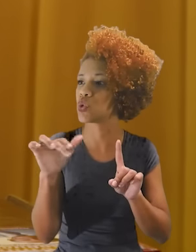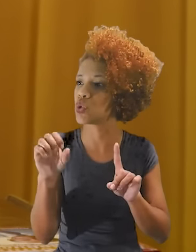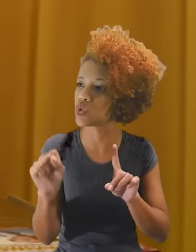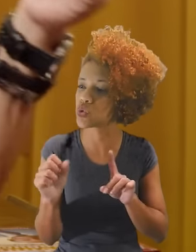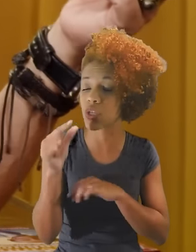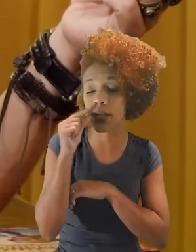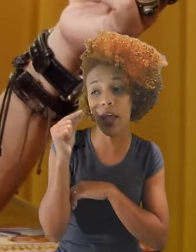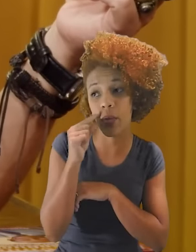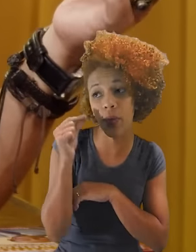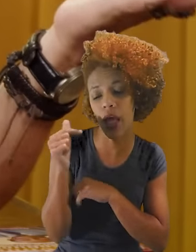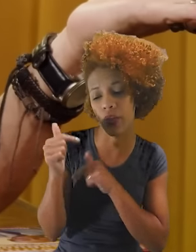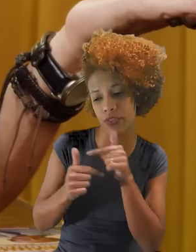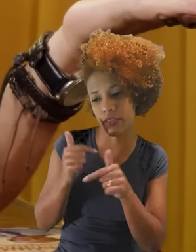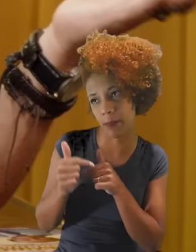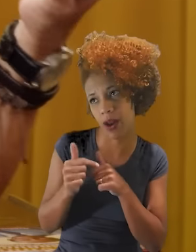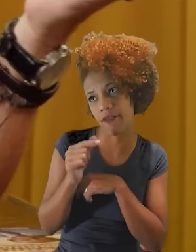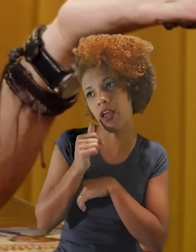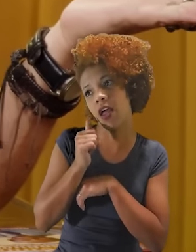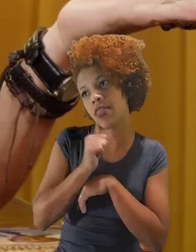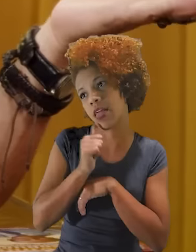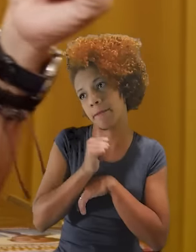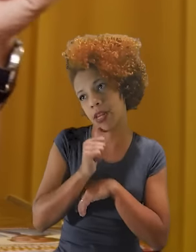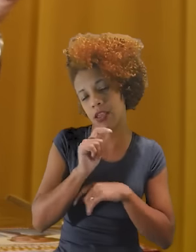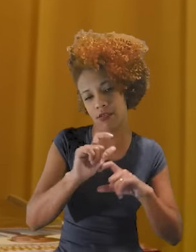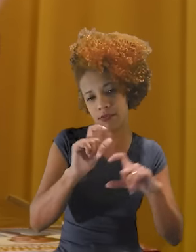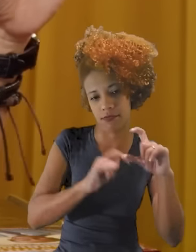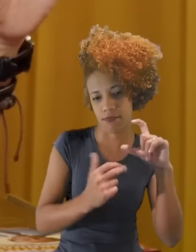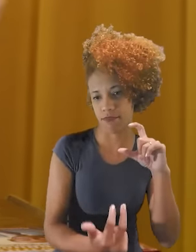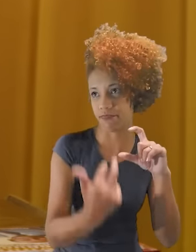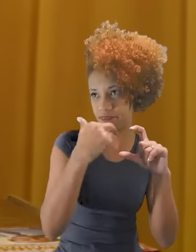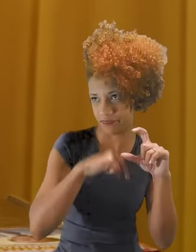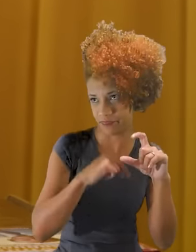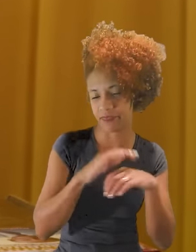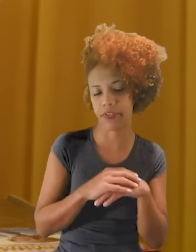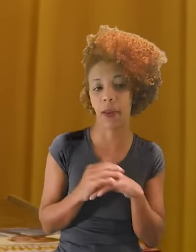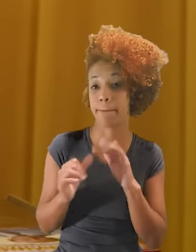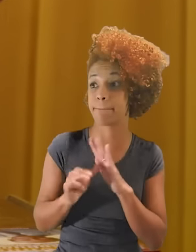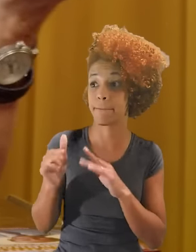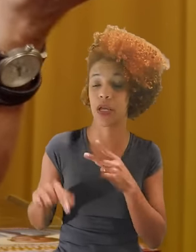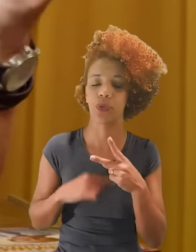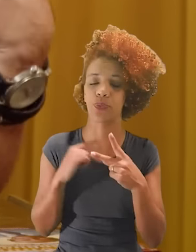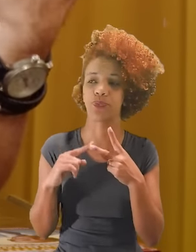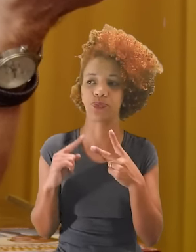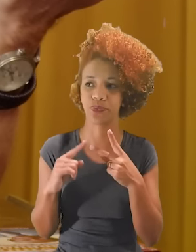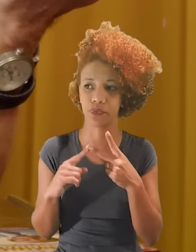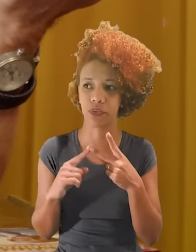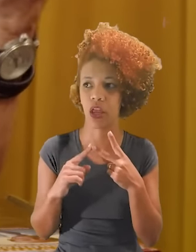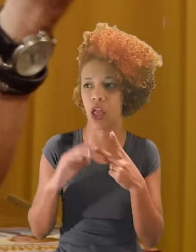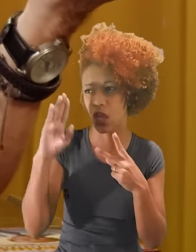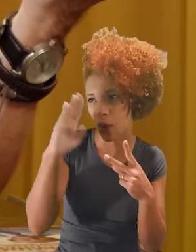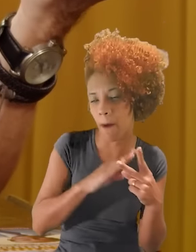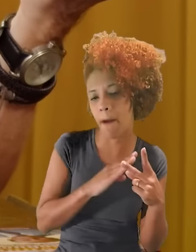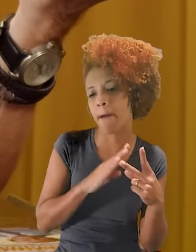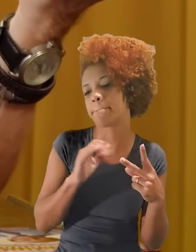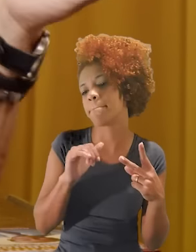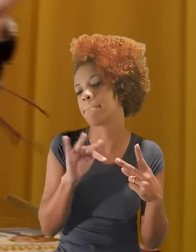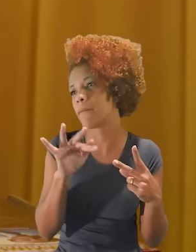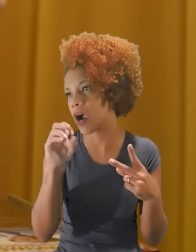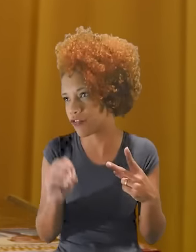gato. Trabalhava nesse desenho da menina da Alice Comedies. Sim. Que eu te falei. Esse foi o primeiro. E o segundo foi o vilão mais antigo da Disney, que é o Bafo de